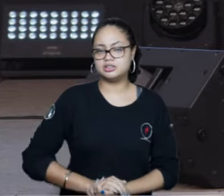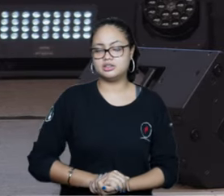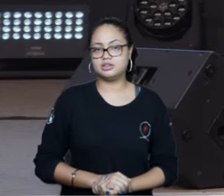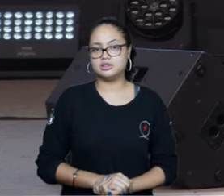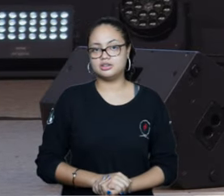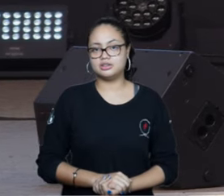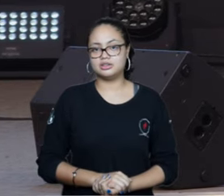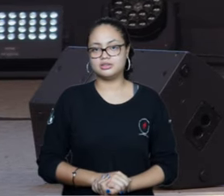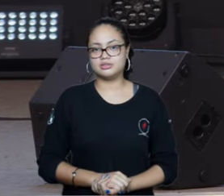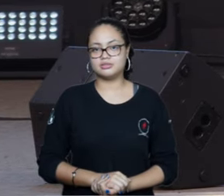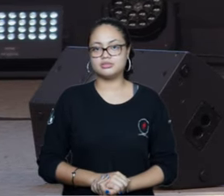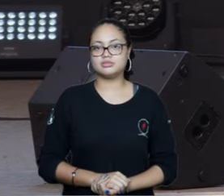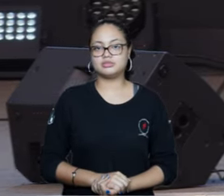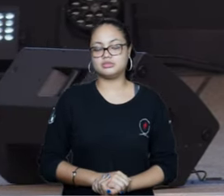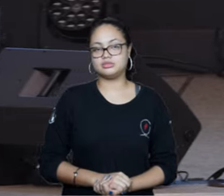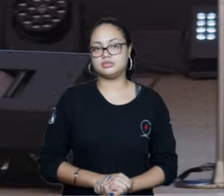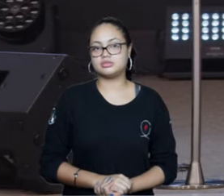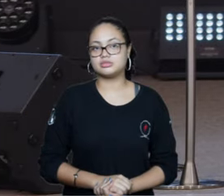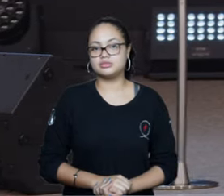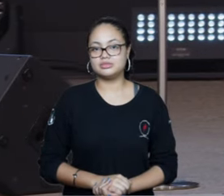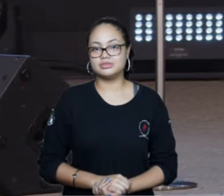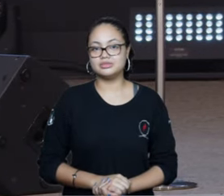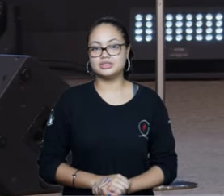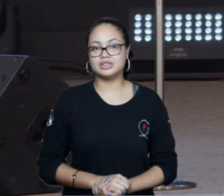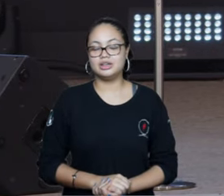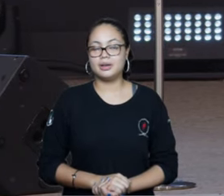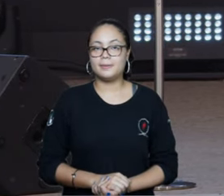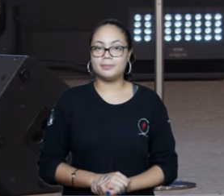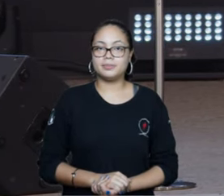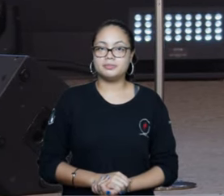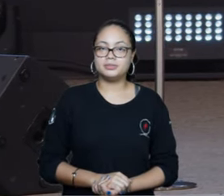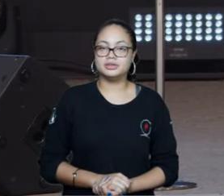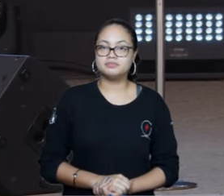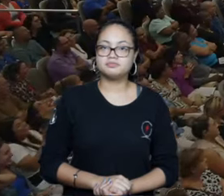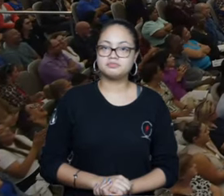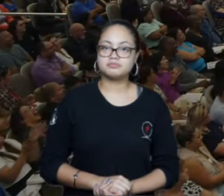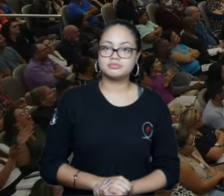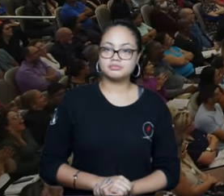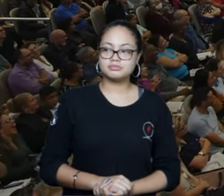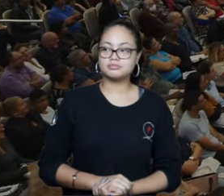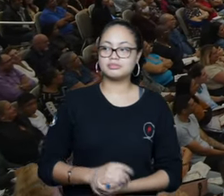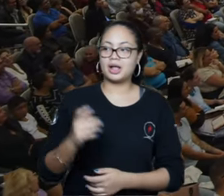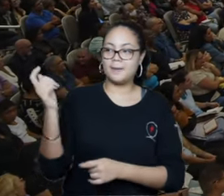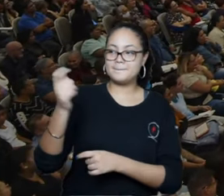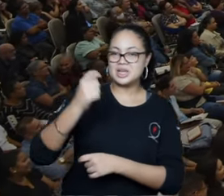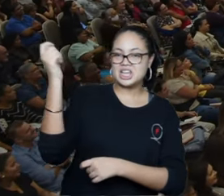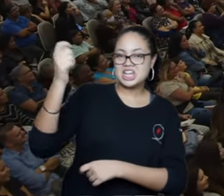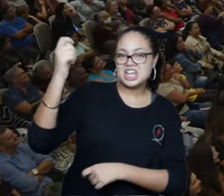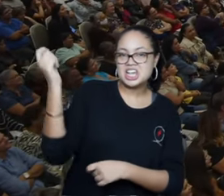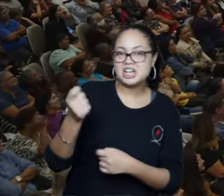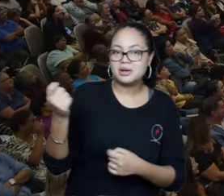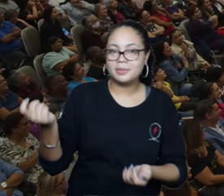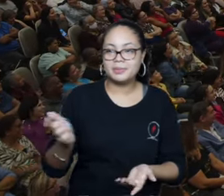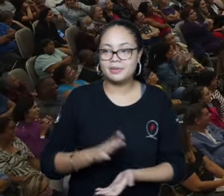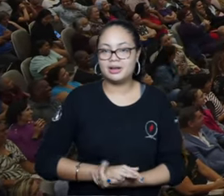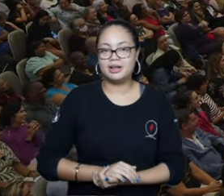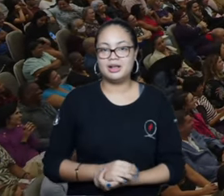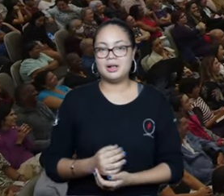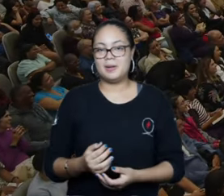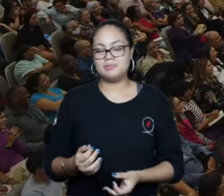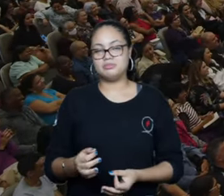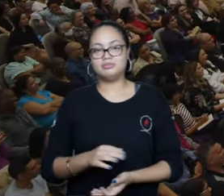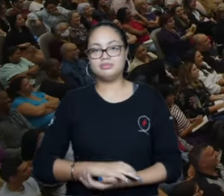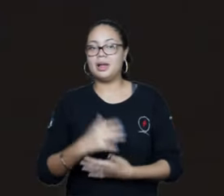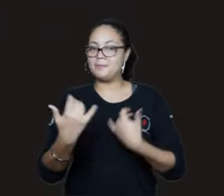entendeu solta pipa no ventilador jogar bola de gude no carpete